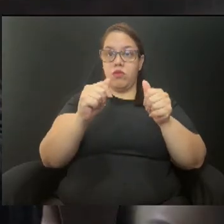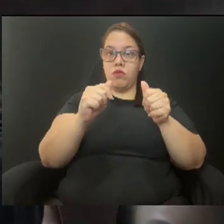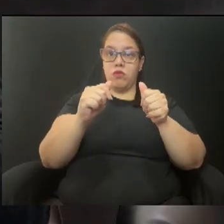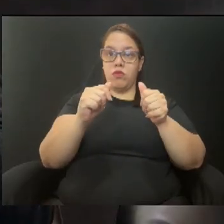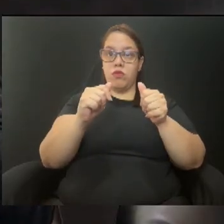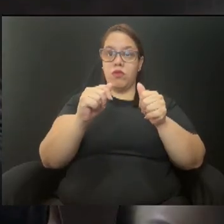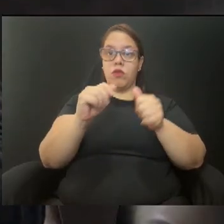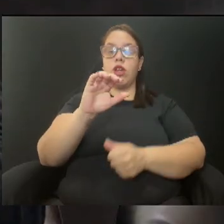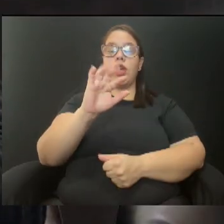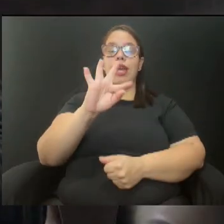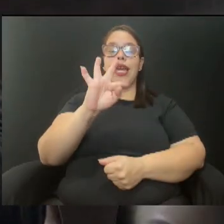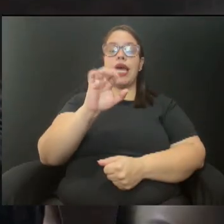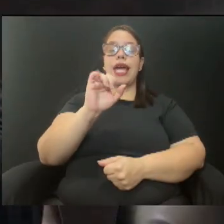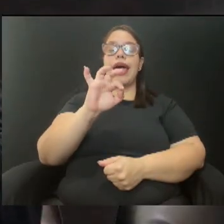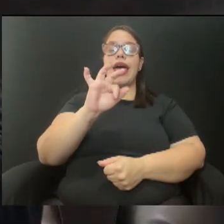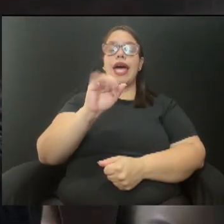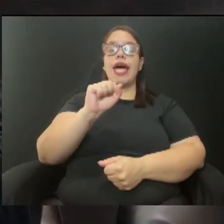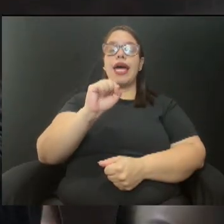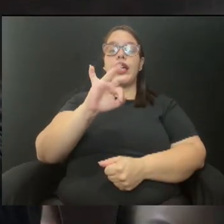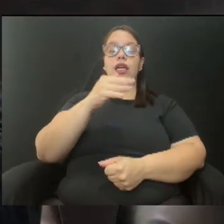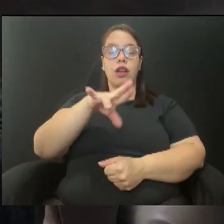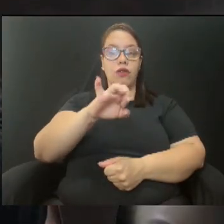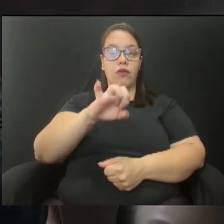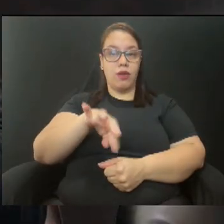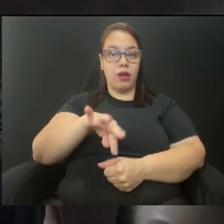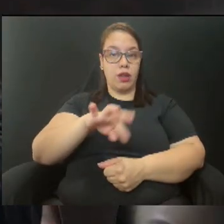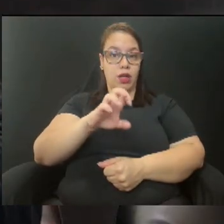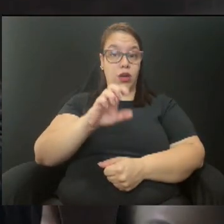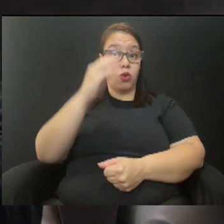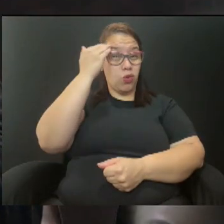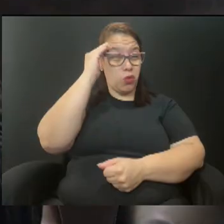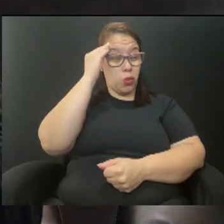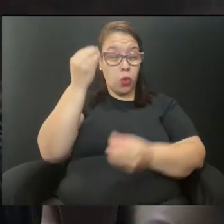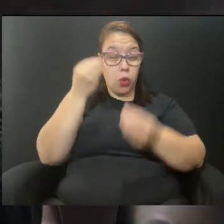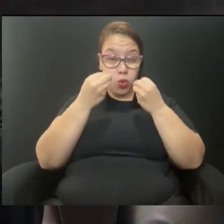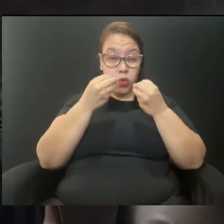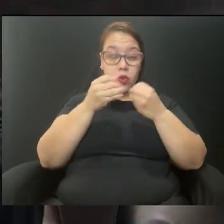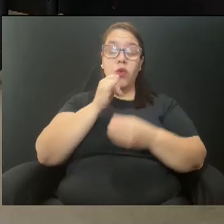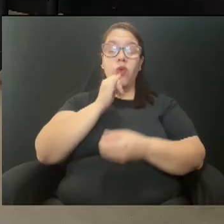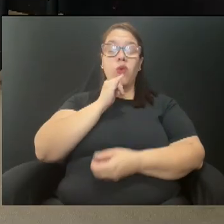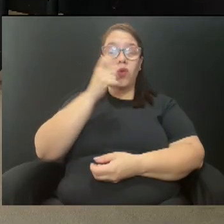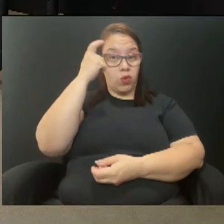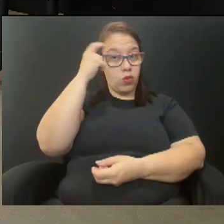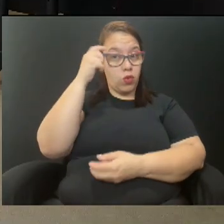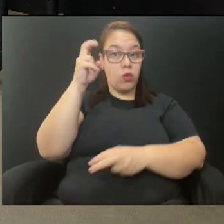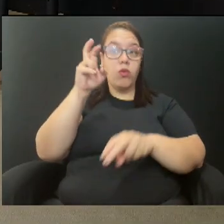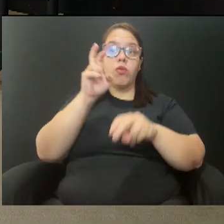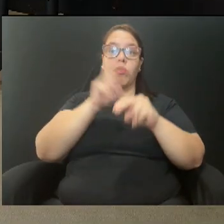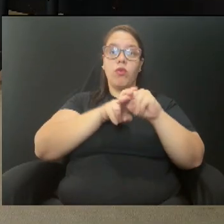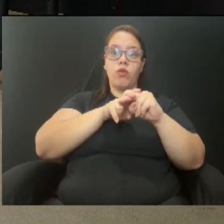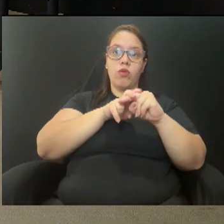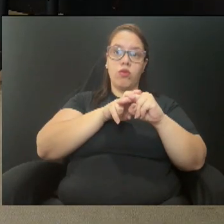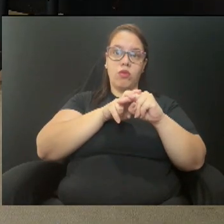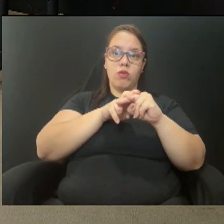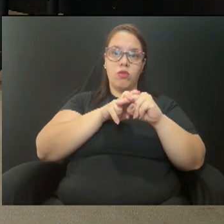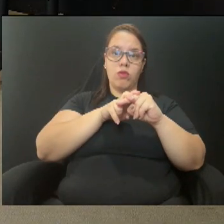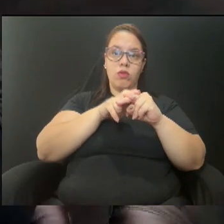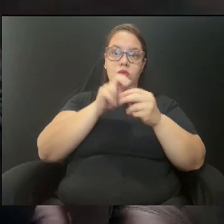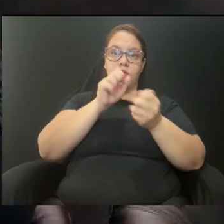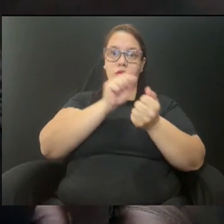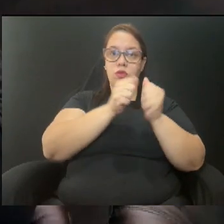a forma como você entende aquilo. Por exemplo, posso pensar numa cadeira. Cadeira é o padrão para você se sentar,